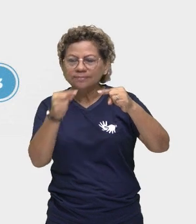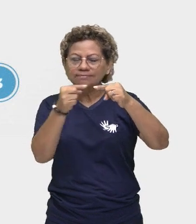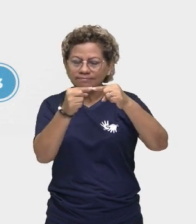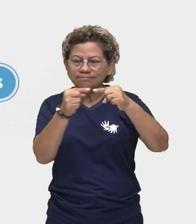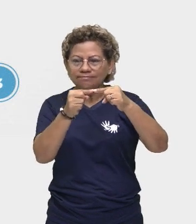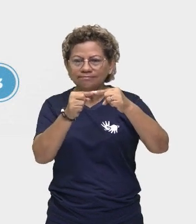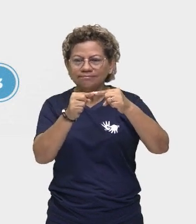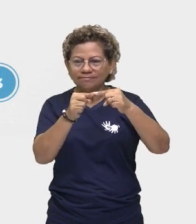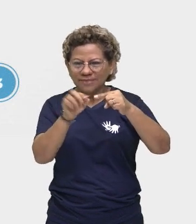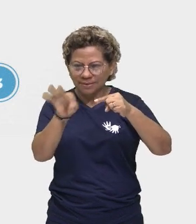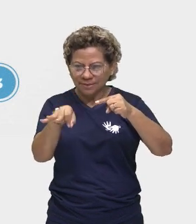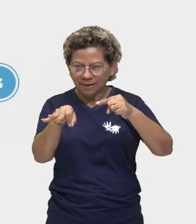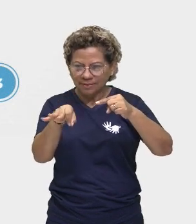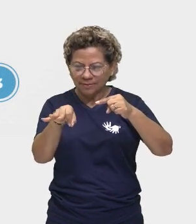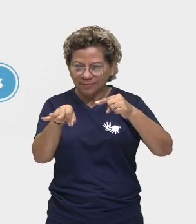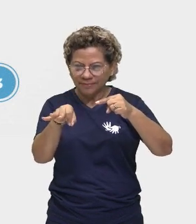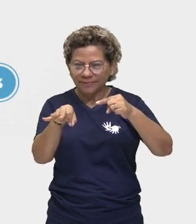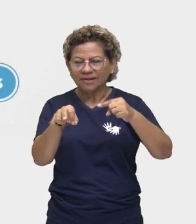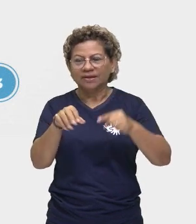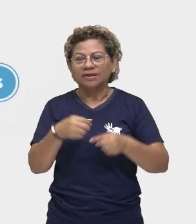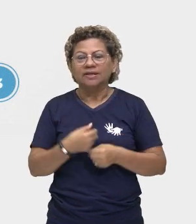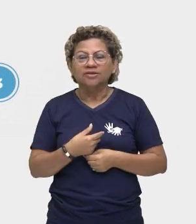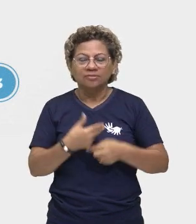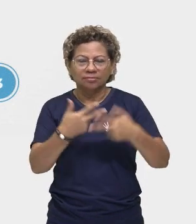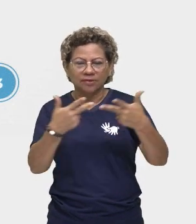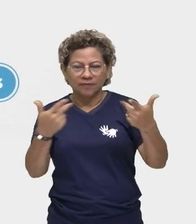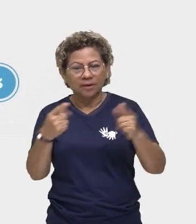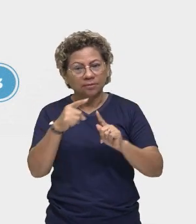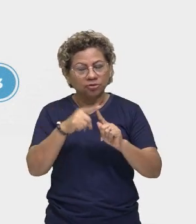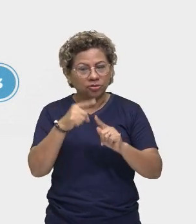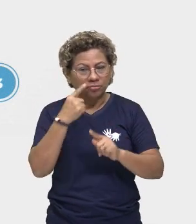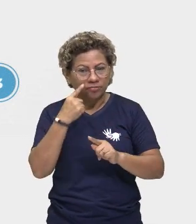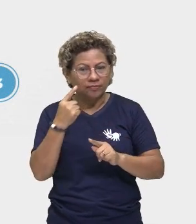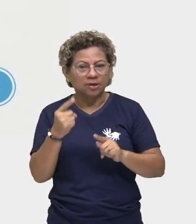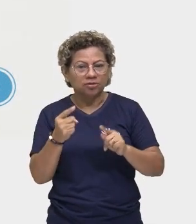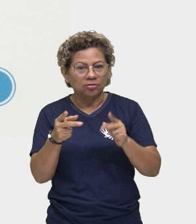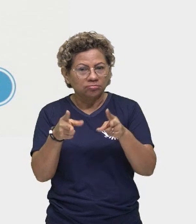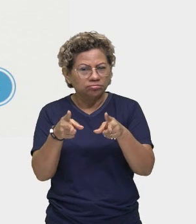Certo? Então, nós temos aqui